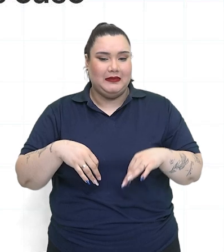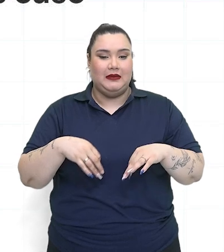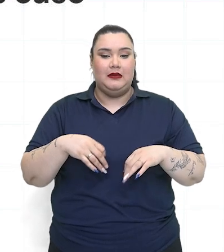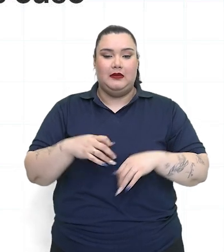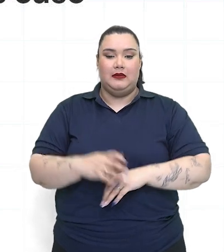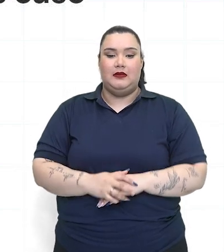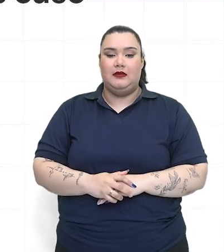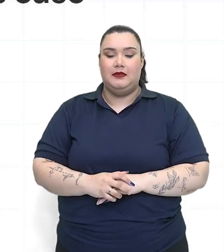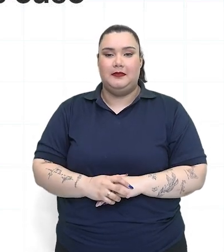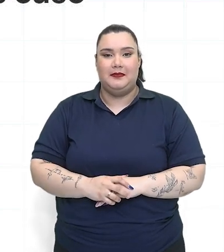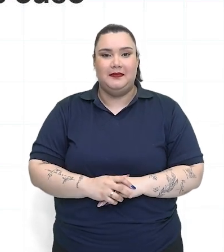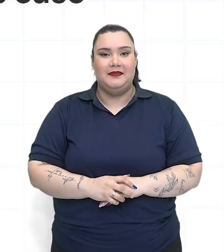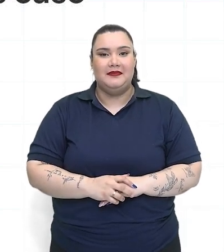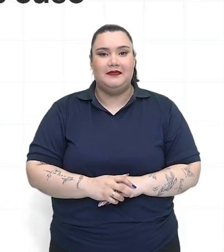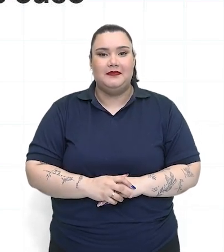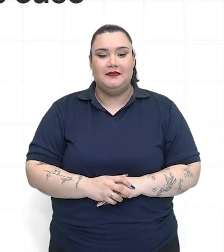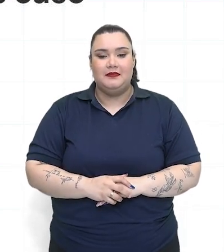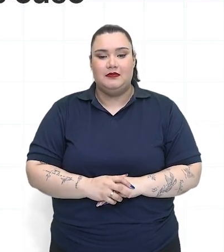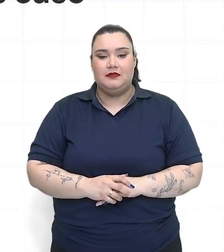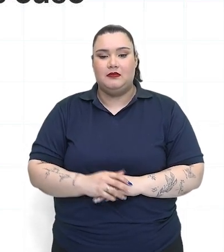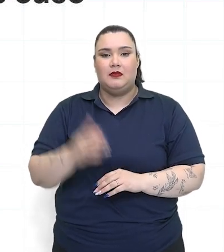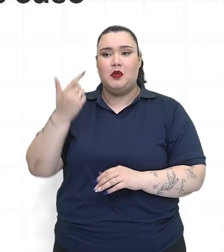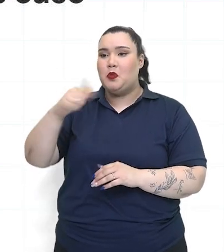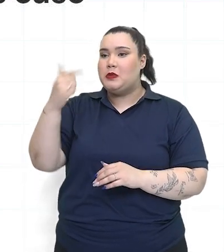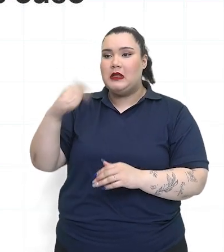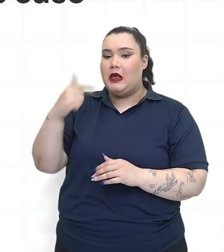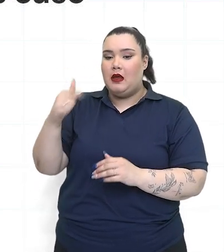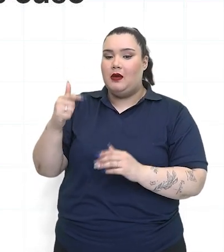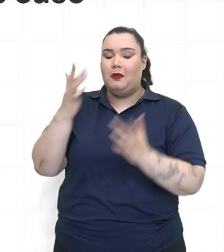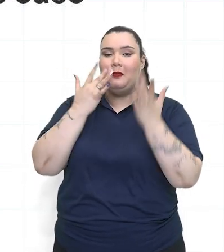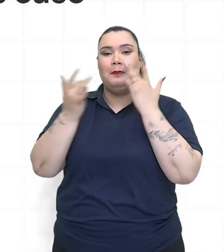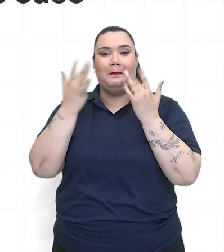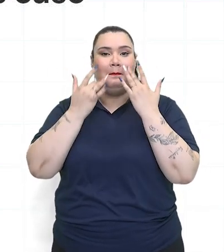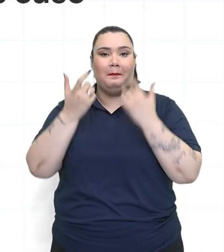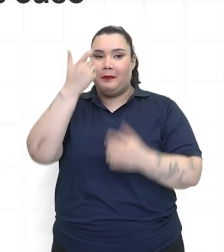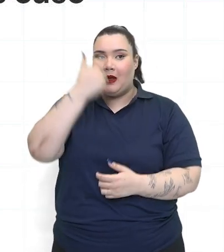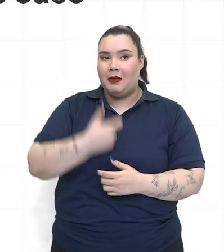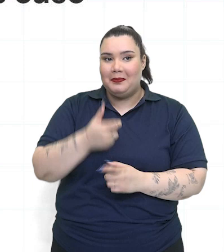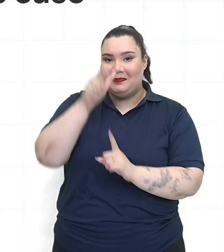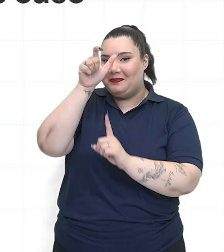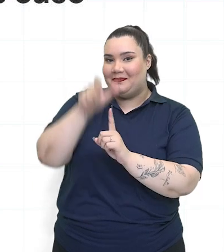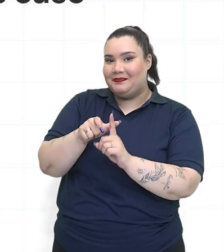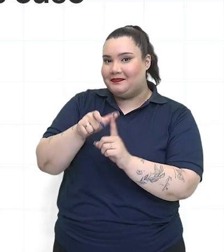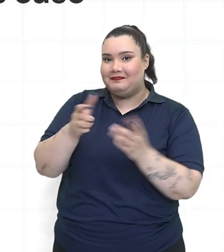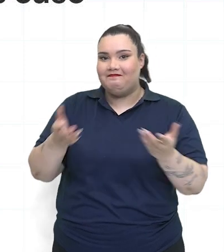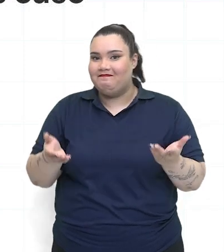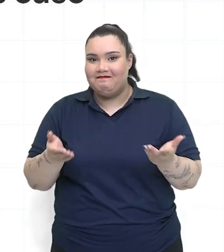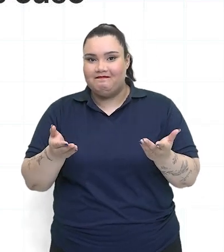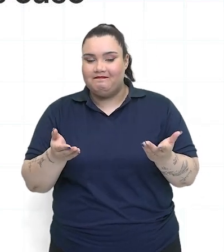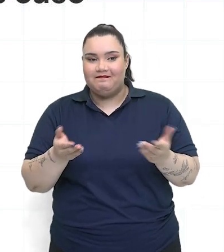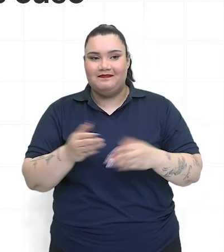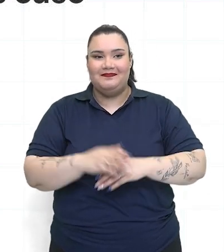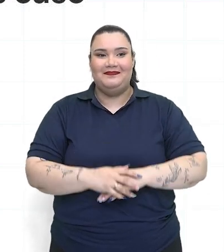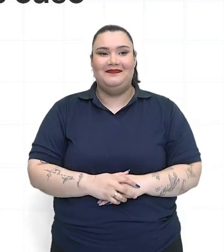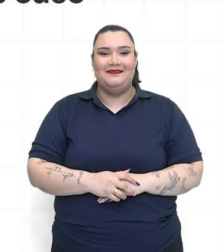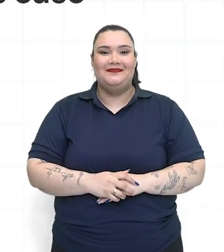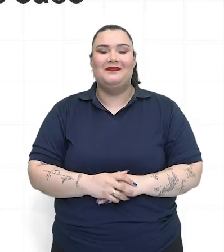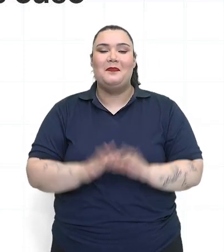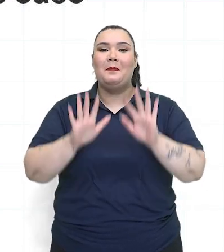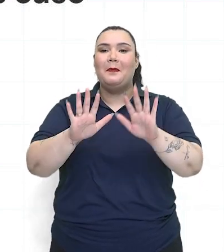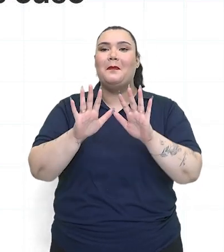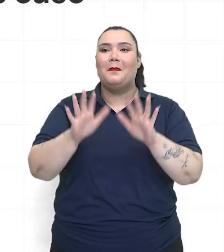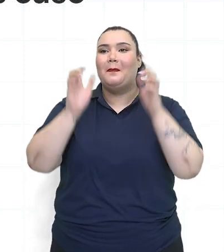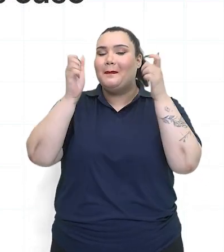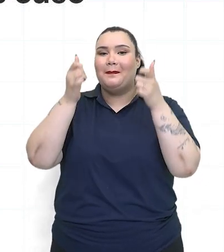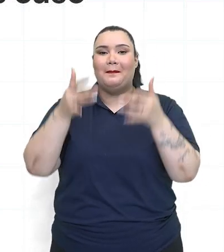Ele diz assim, olhe, não tem babel para mim? Aí mas o que ele disse